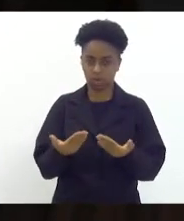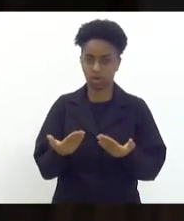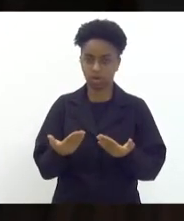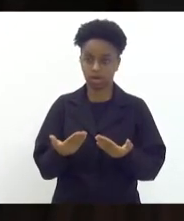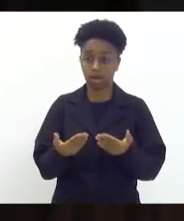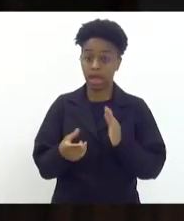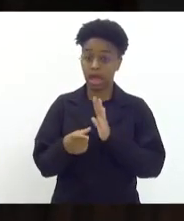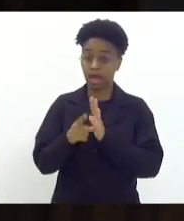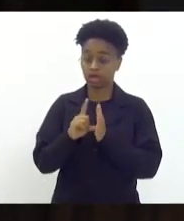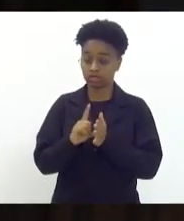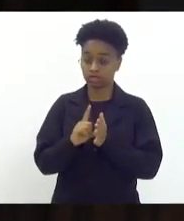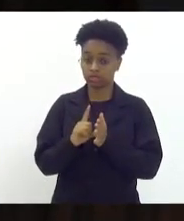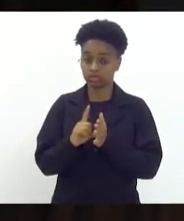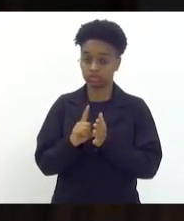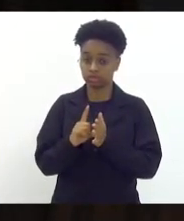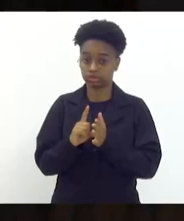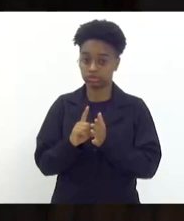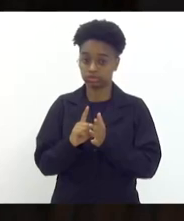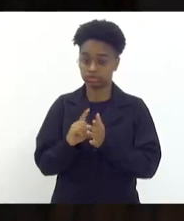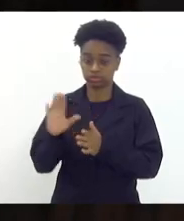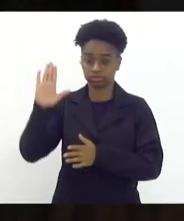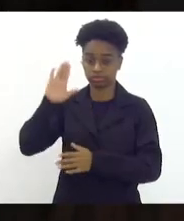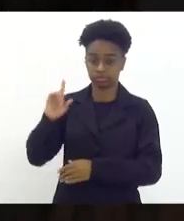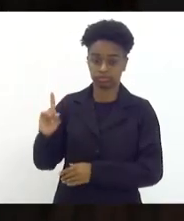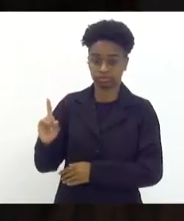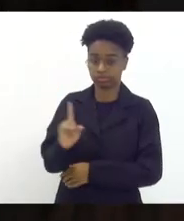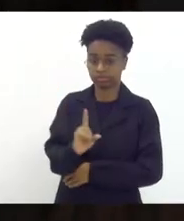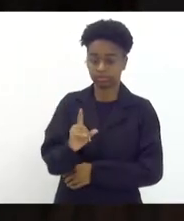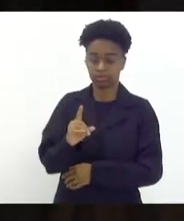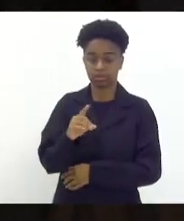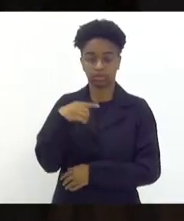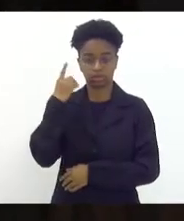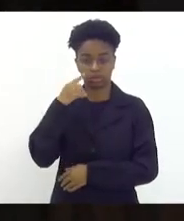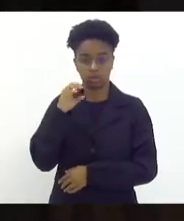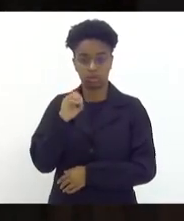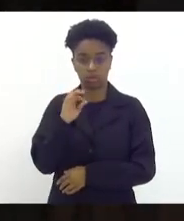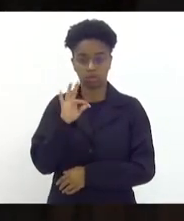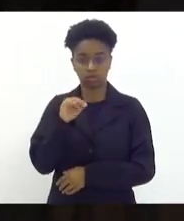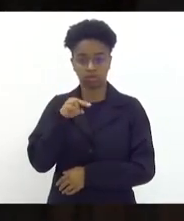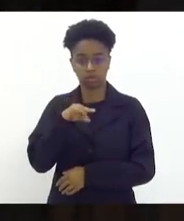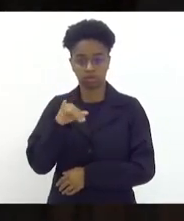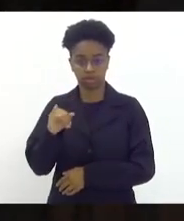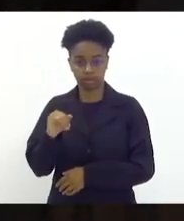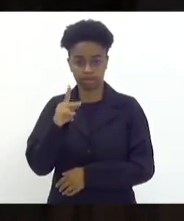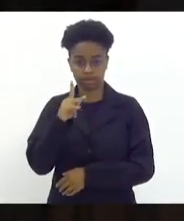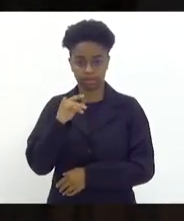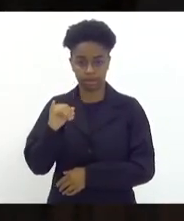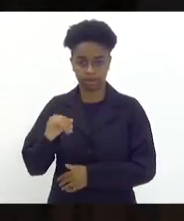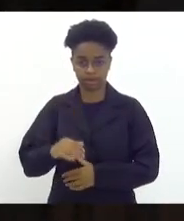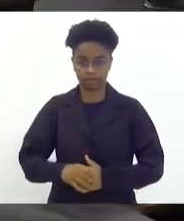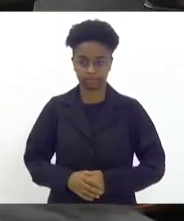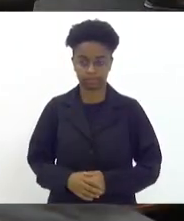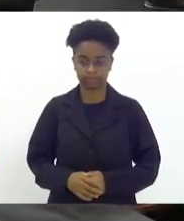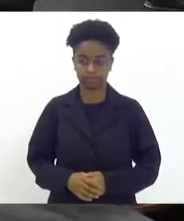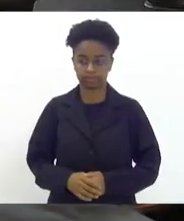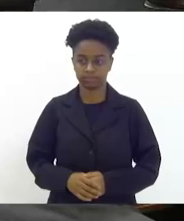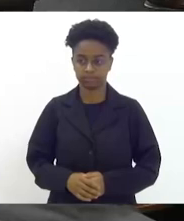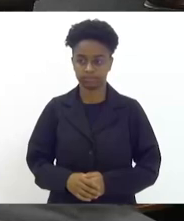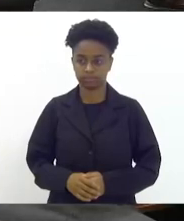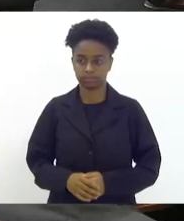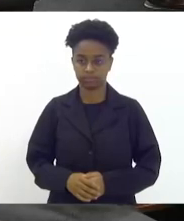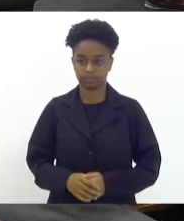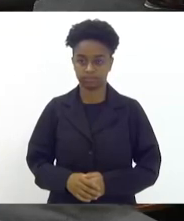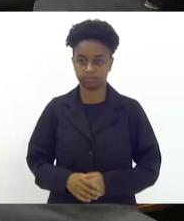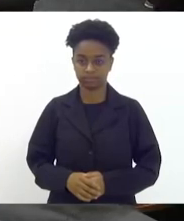antes porém pela ordem ao Deputado Antônio de Paula pai conhecido como